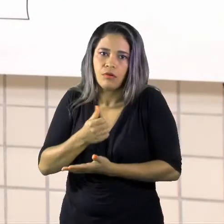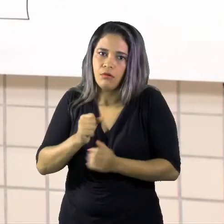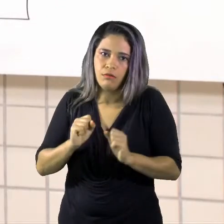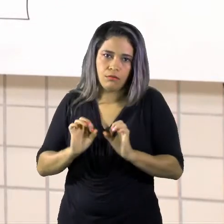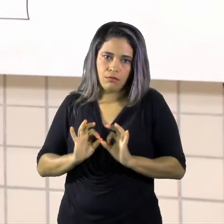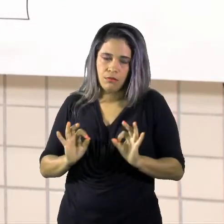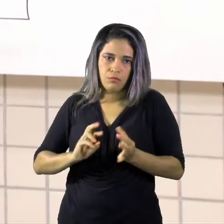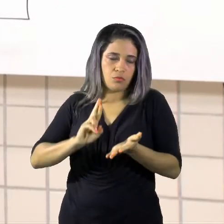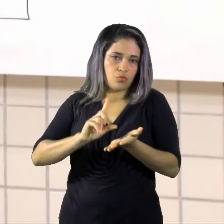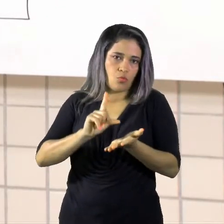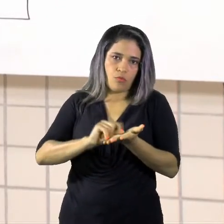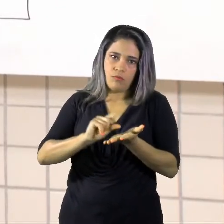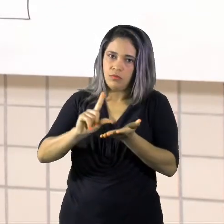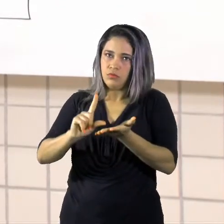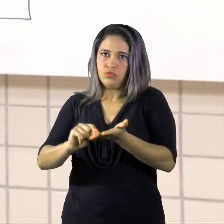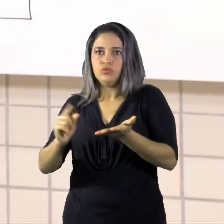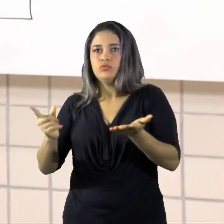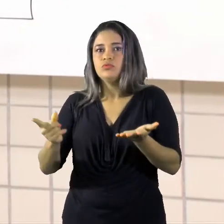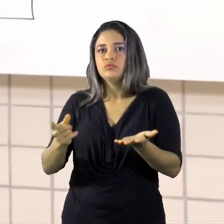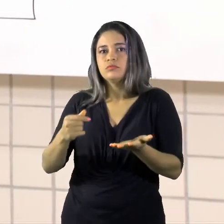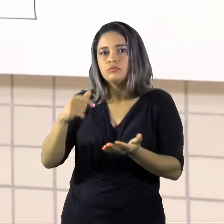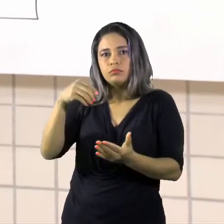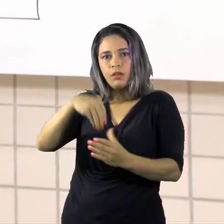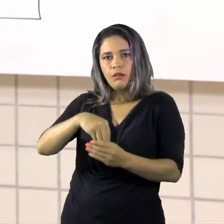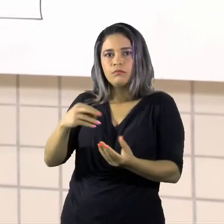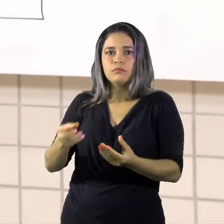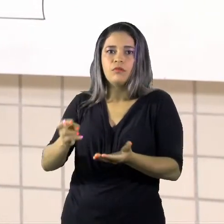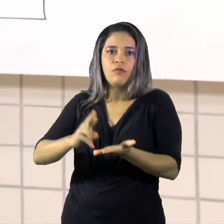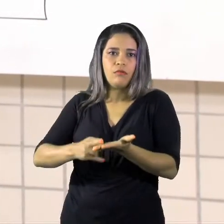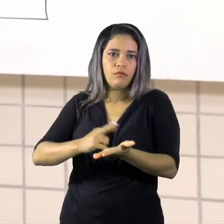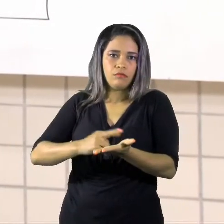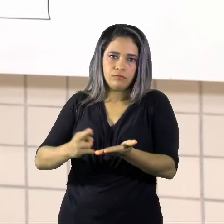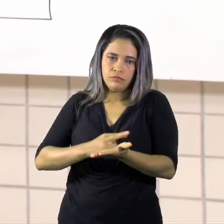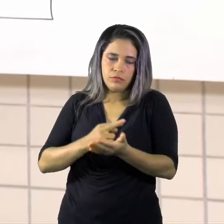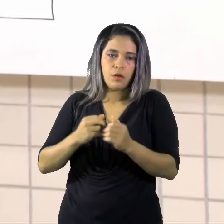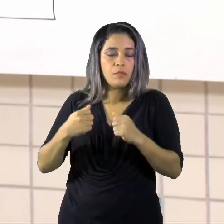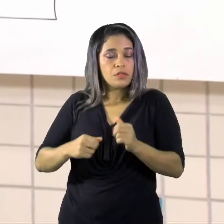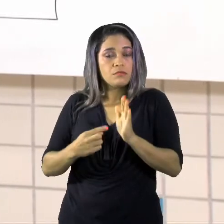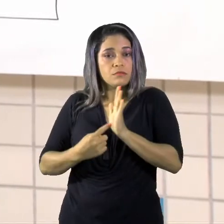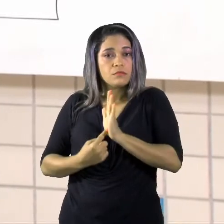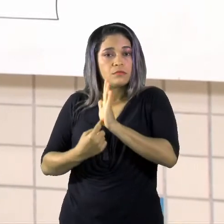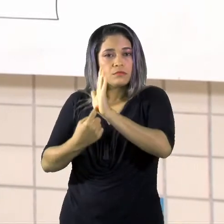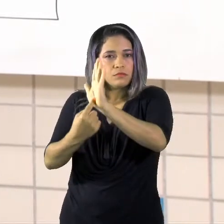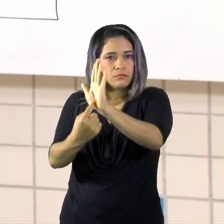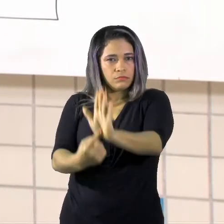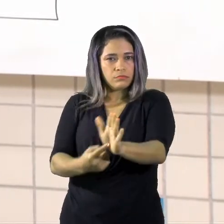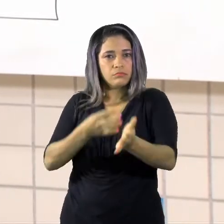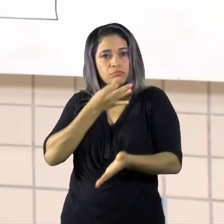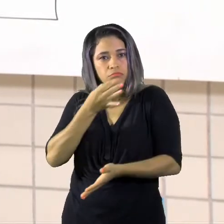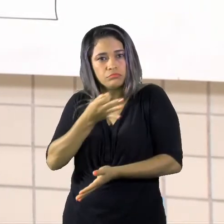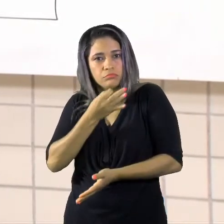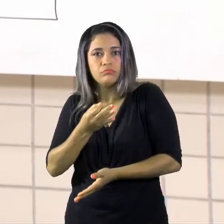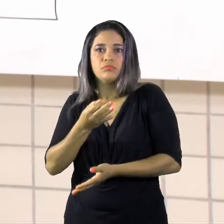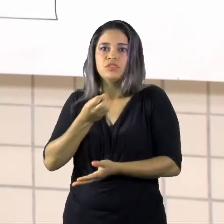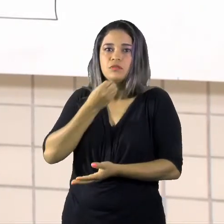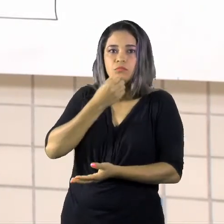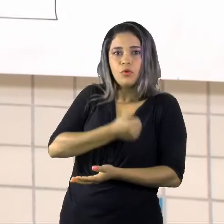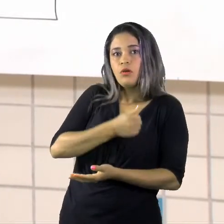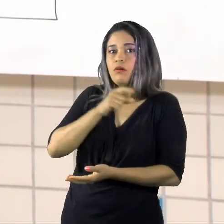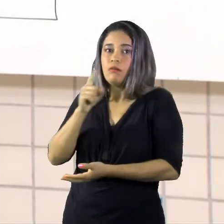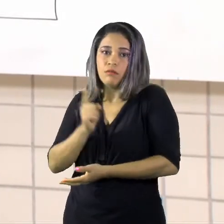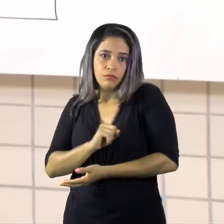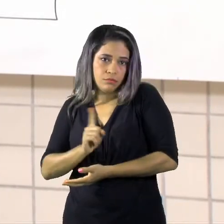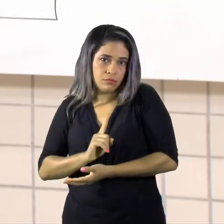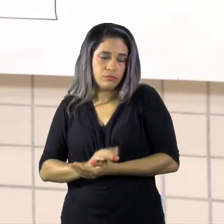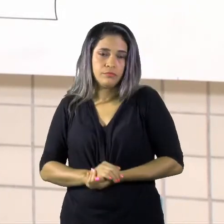na revista, a notícia. Ele precisa apresentar sua opinião, sendo favorável ou não.